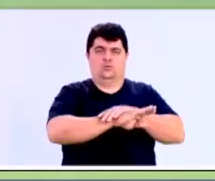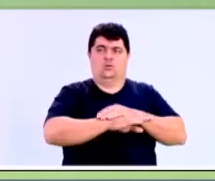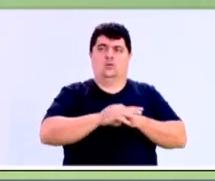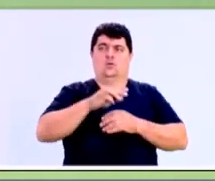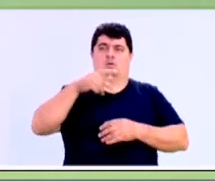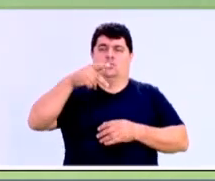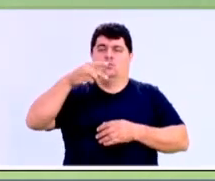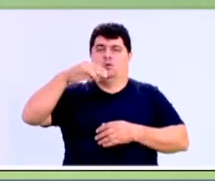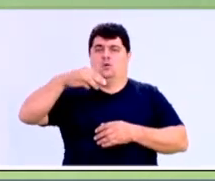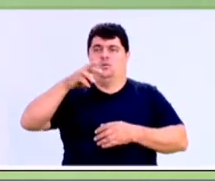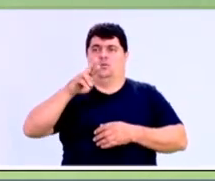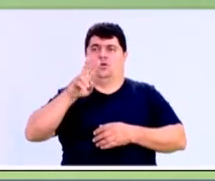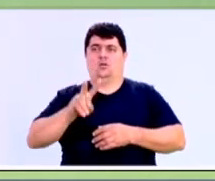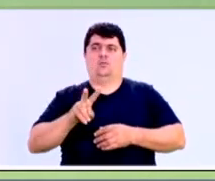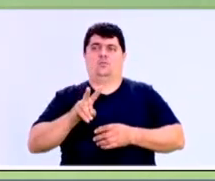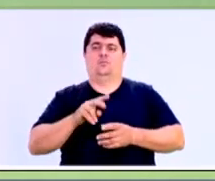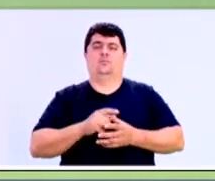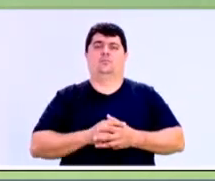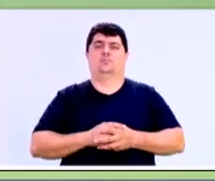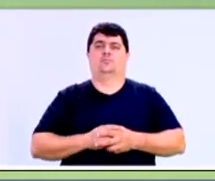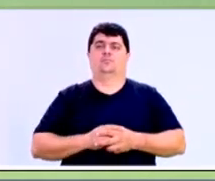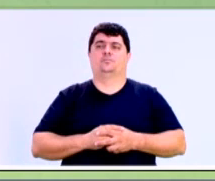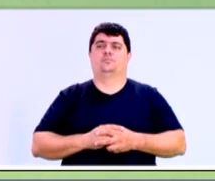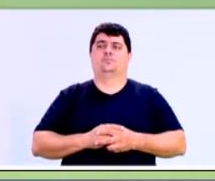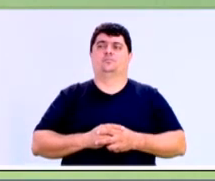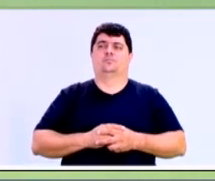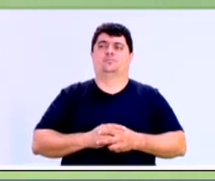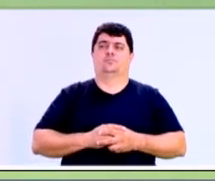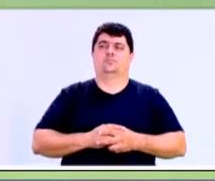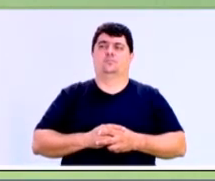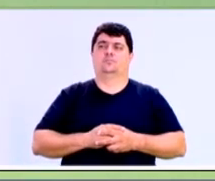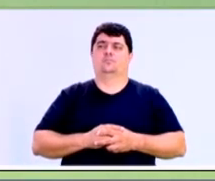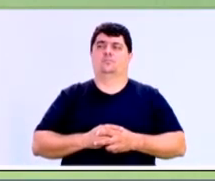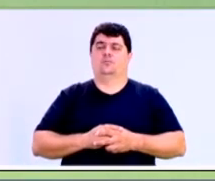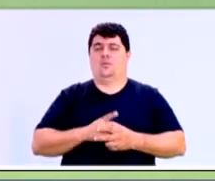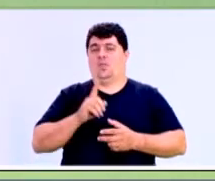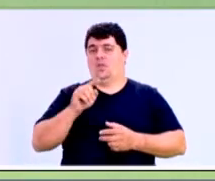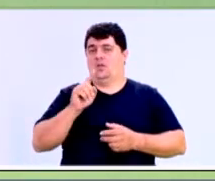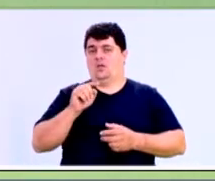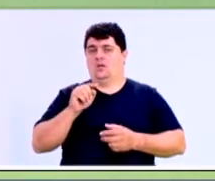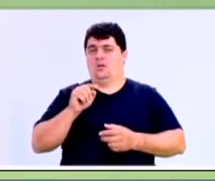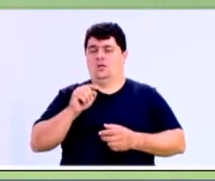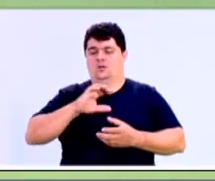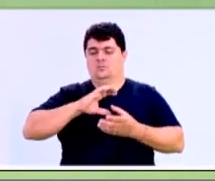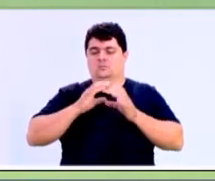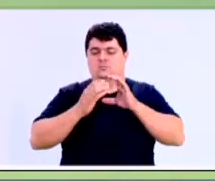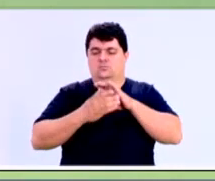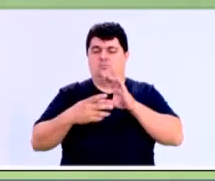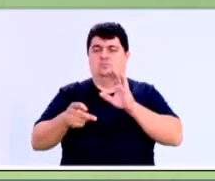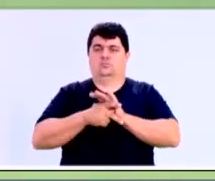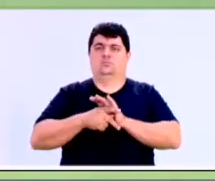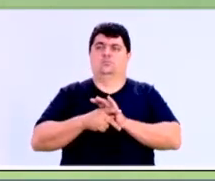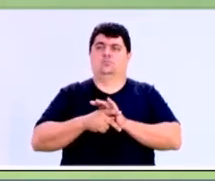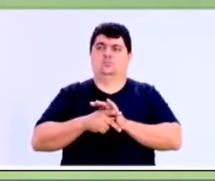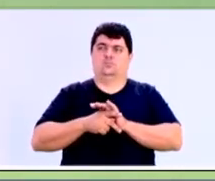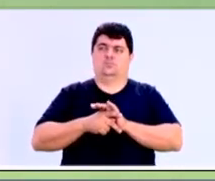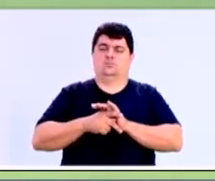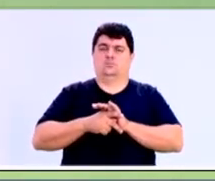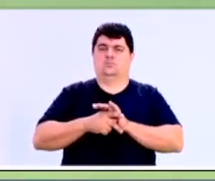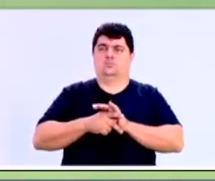médio de recebimento de vendas. Ok? Então, esse é o nosso ciclo operacional entre